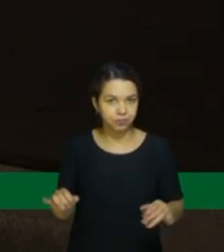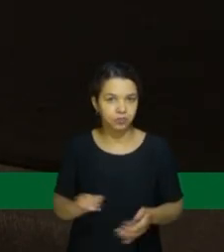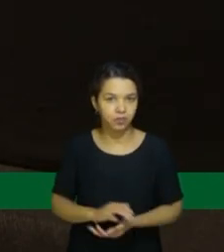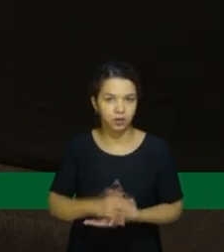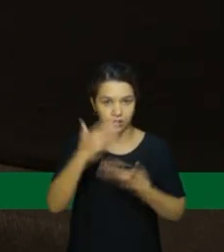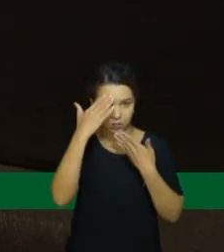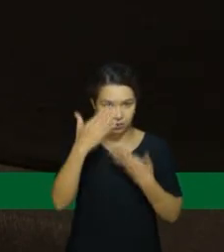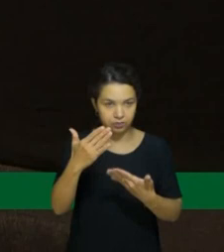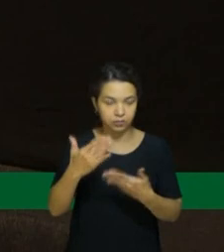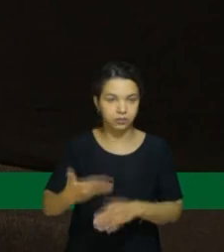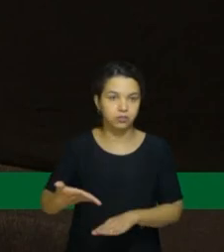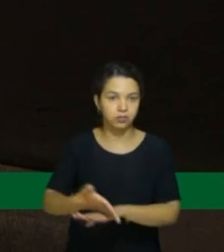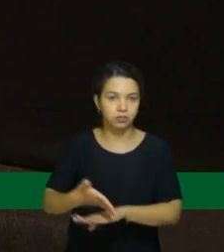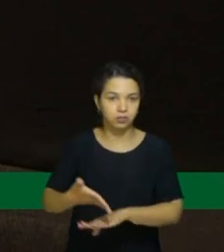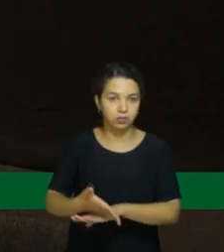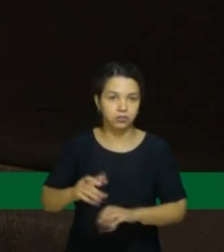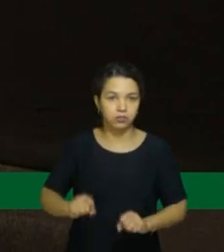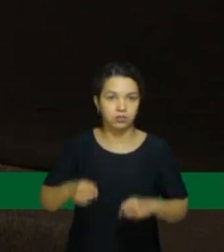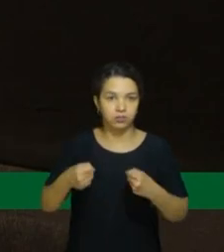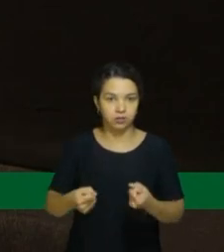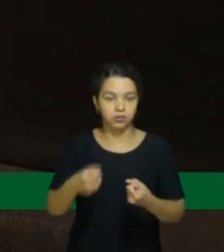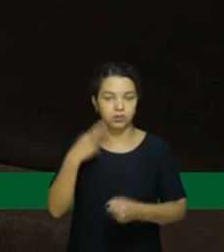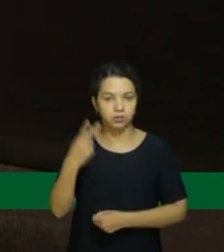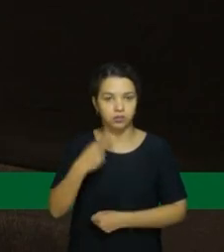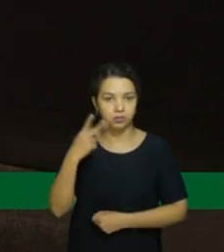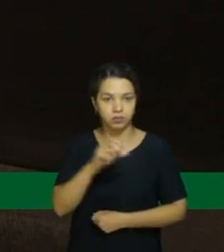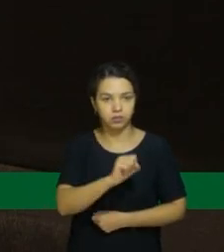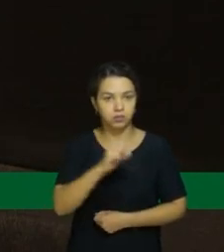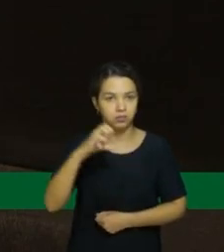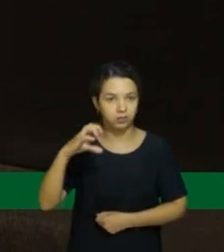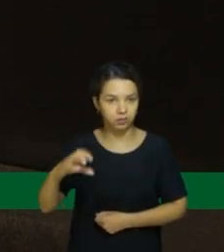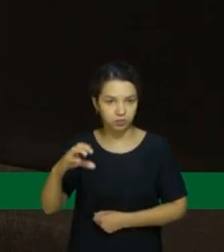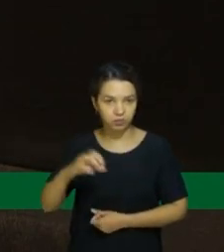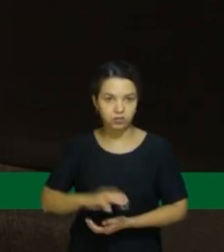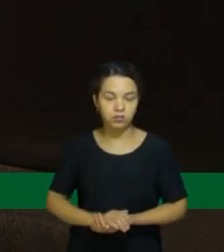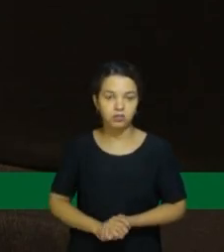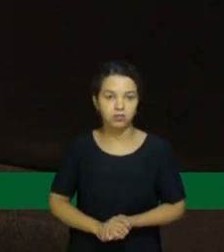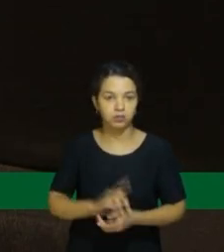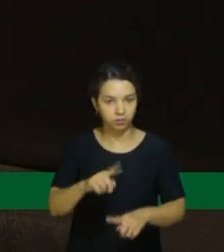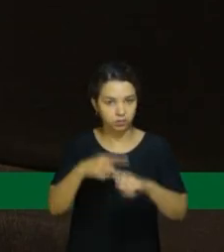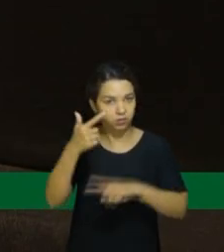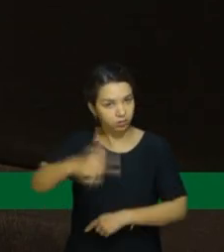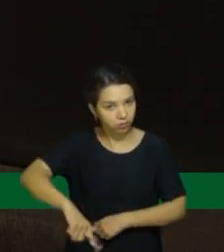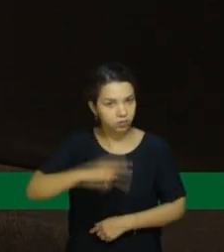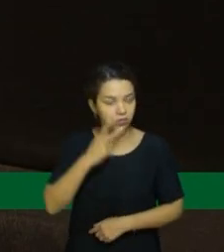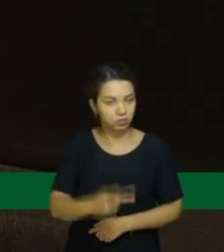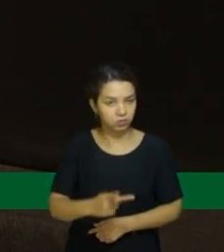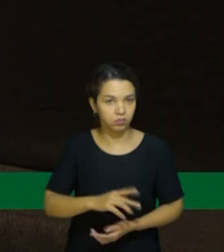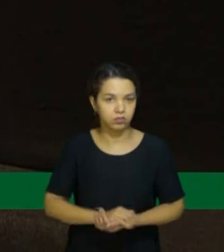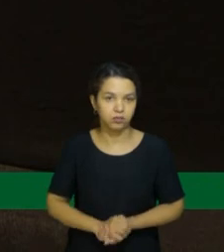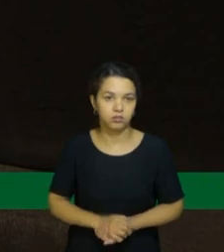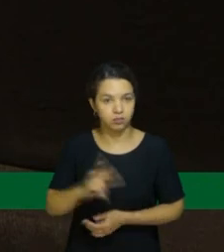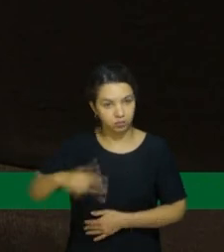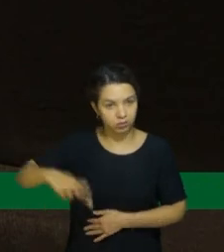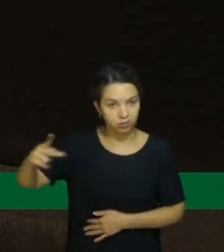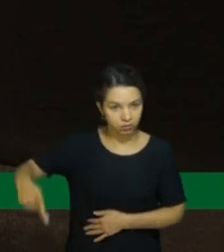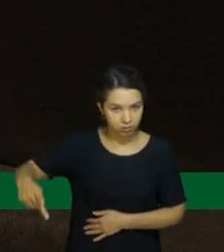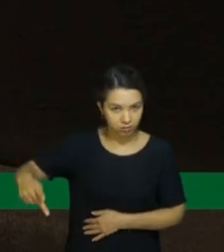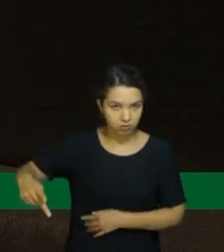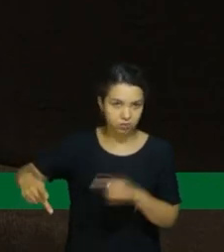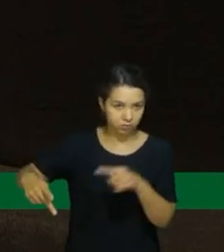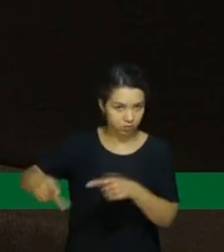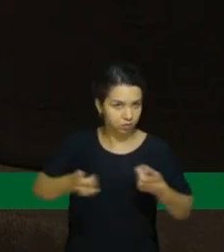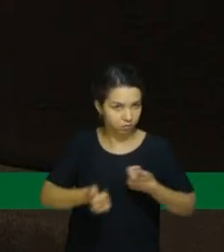participação e o empenho do Parlamento Catarinense mas reafirmando Professor a gente não